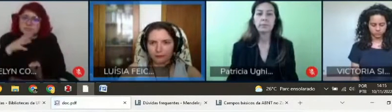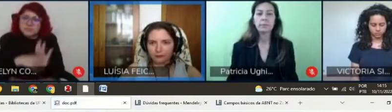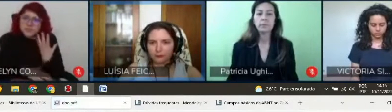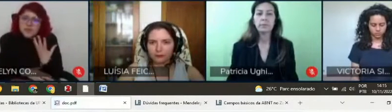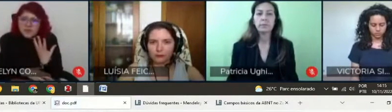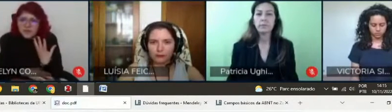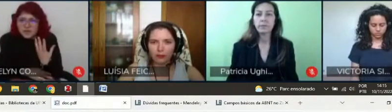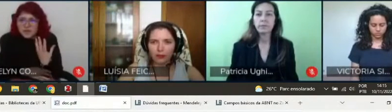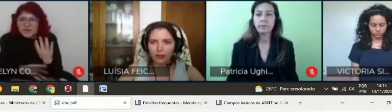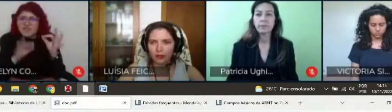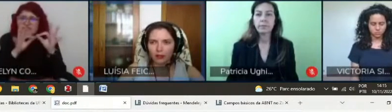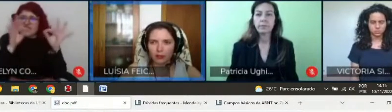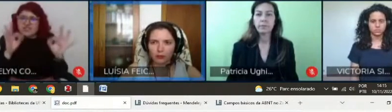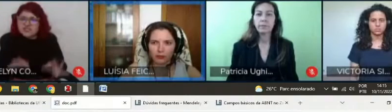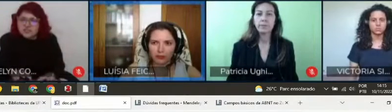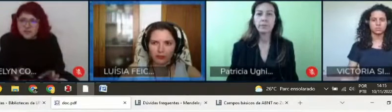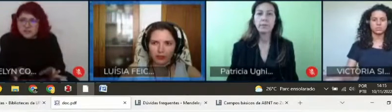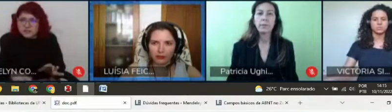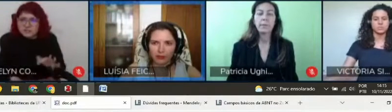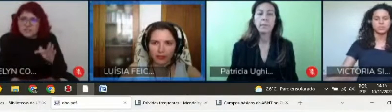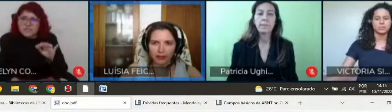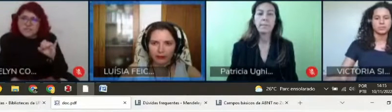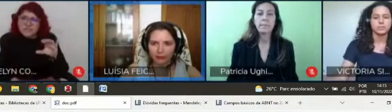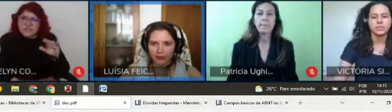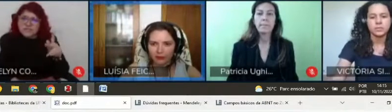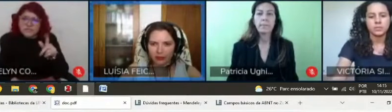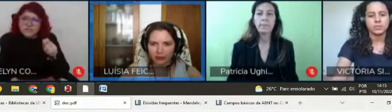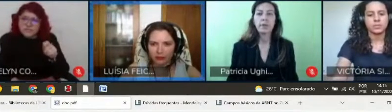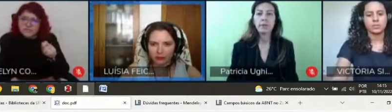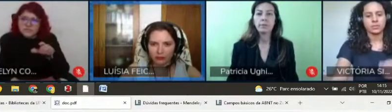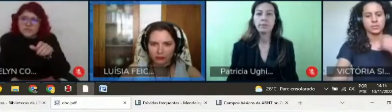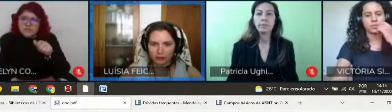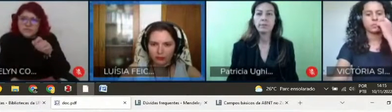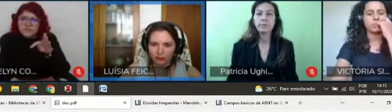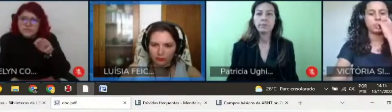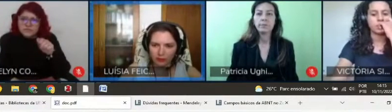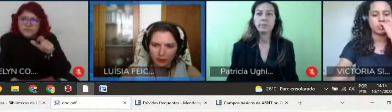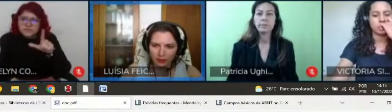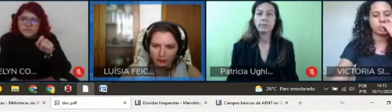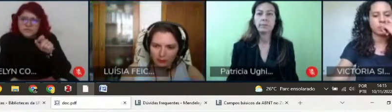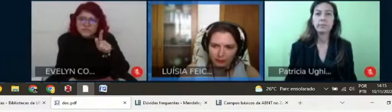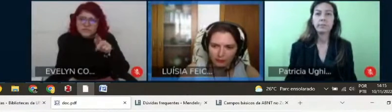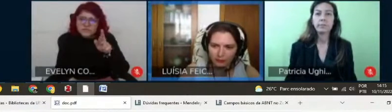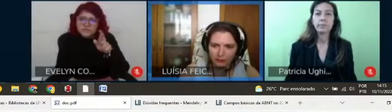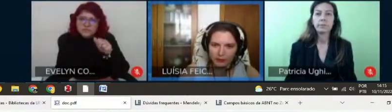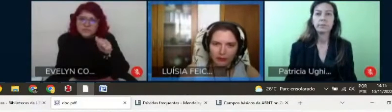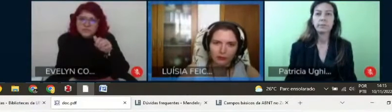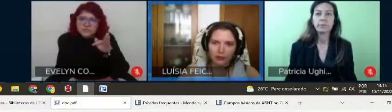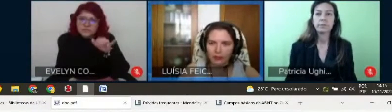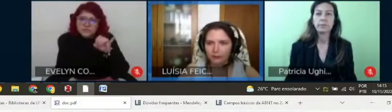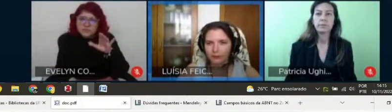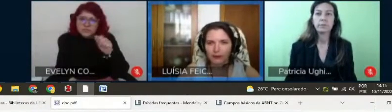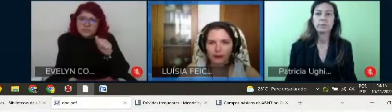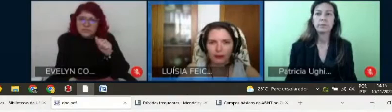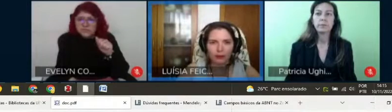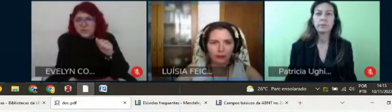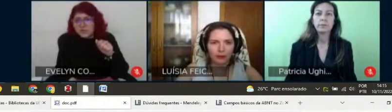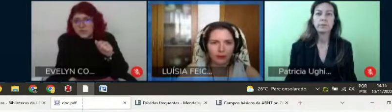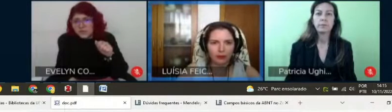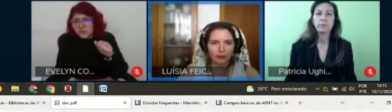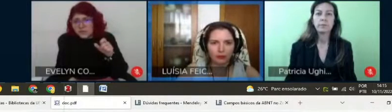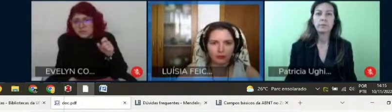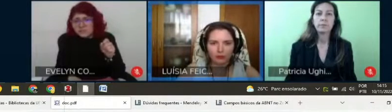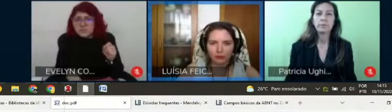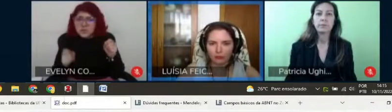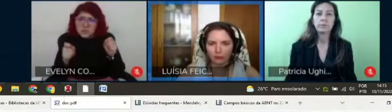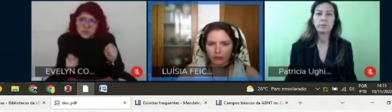catalográfica. E daí eu posso baixar esse PDF, mas no caso eu vou só fazer um print dele.